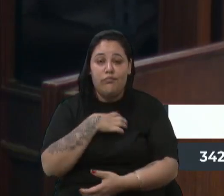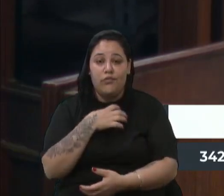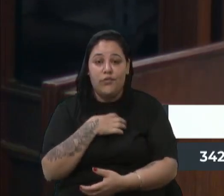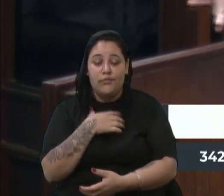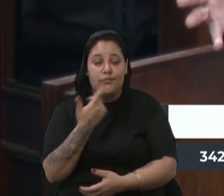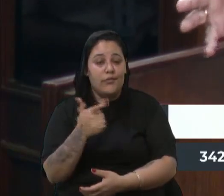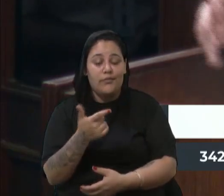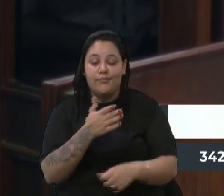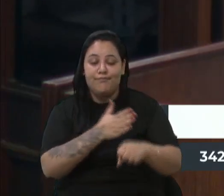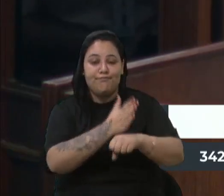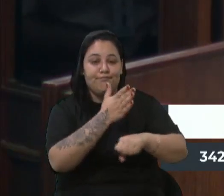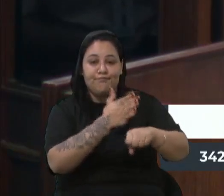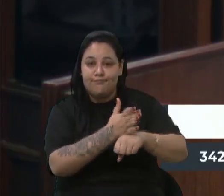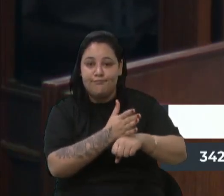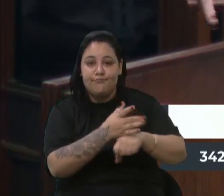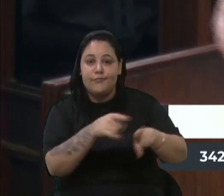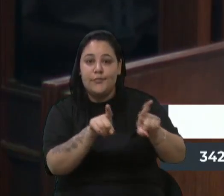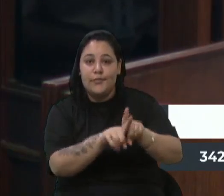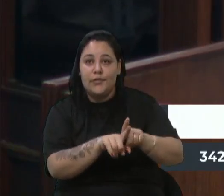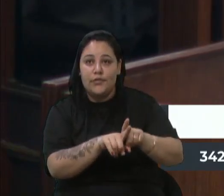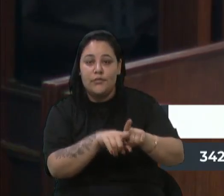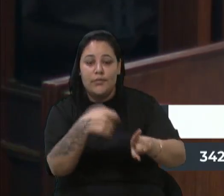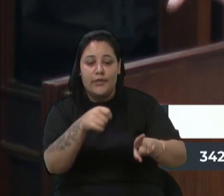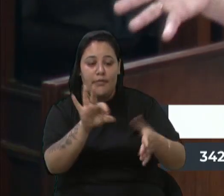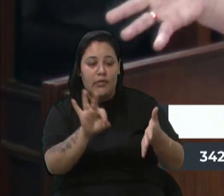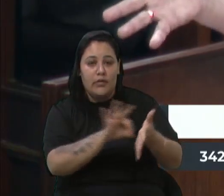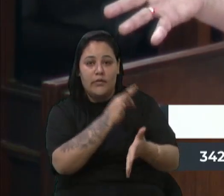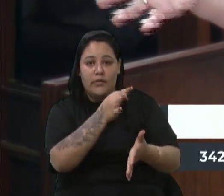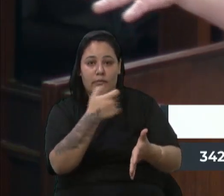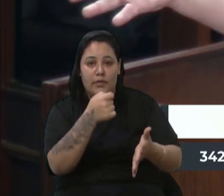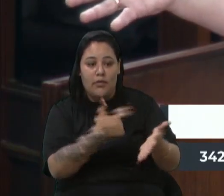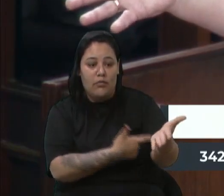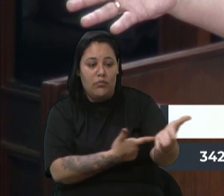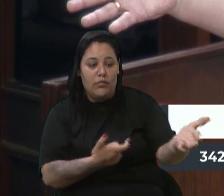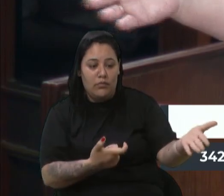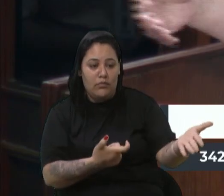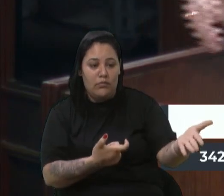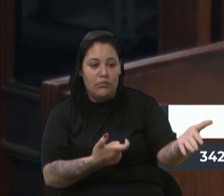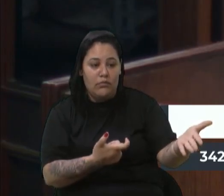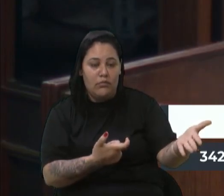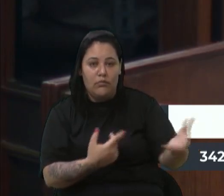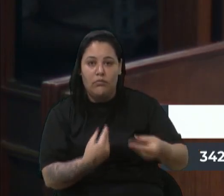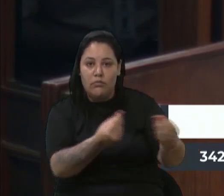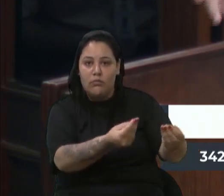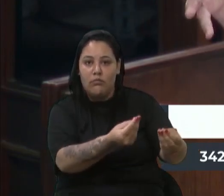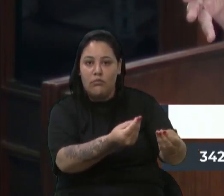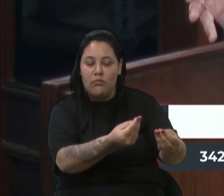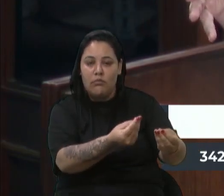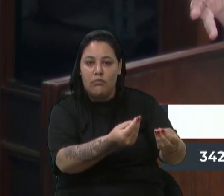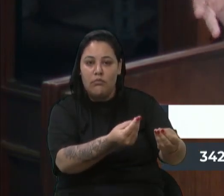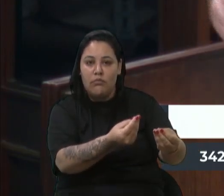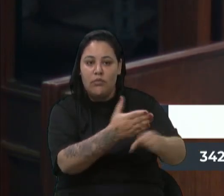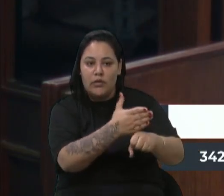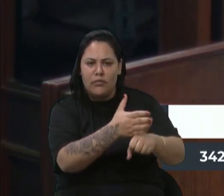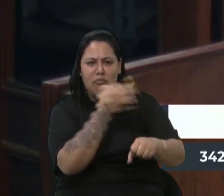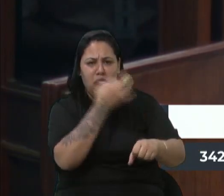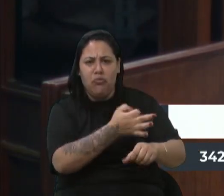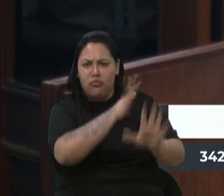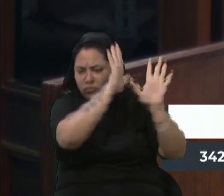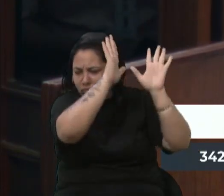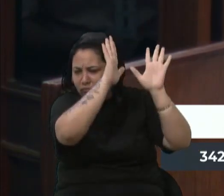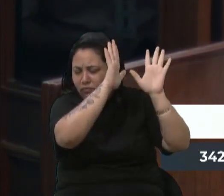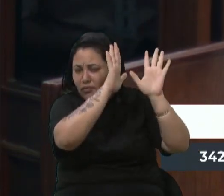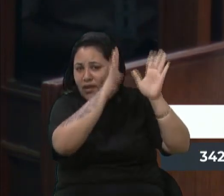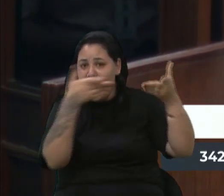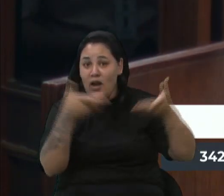houve participação, tu tinha que se inscrever, tinha que dar até o exame de sangue lá para poder participar. Foi terrível. Agora que está